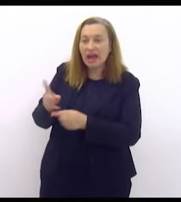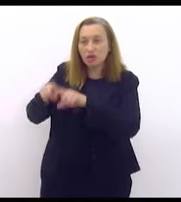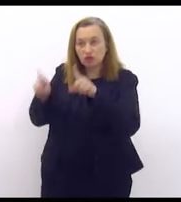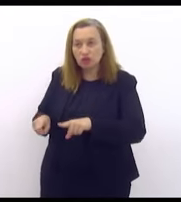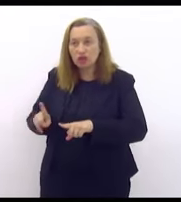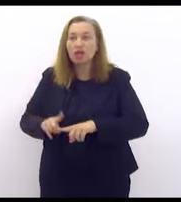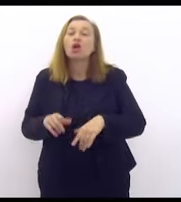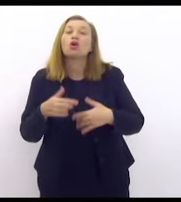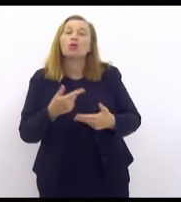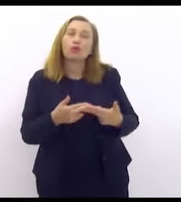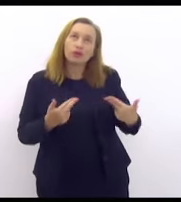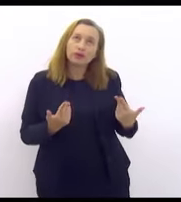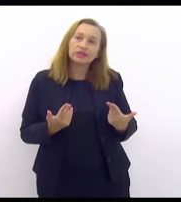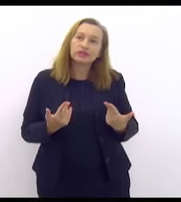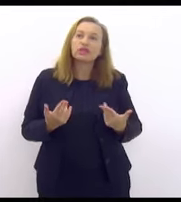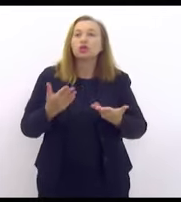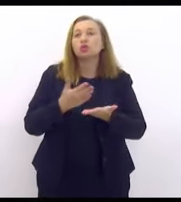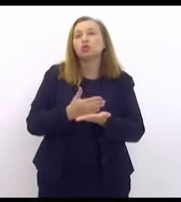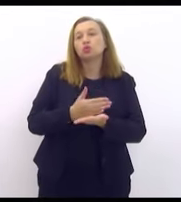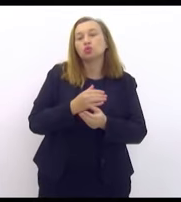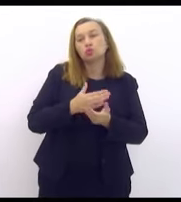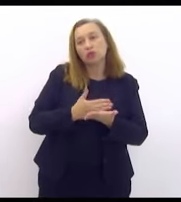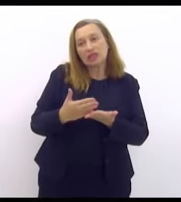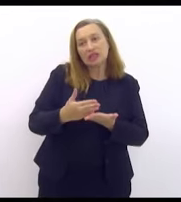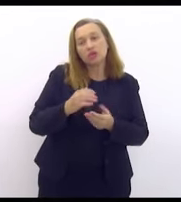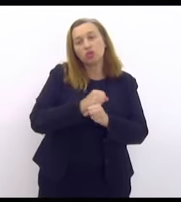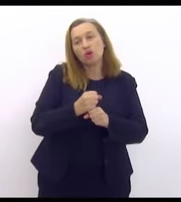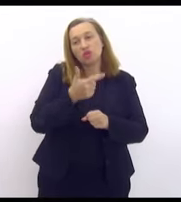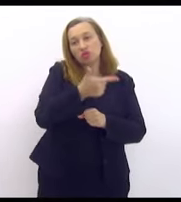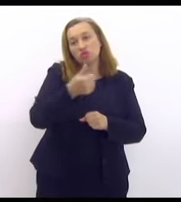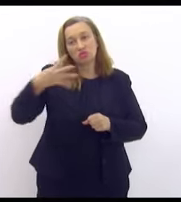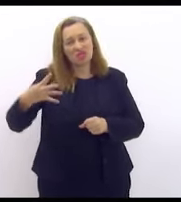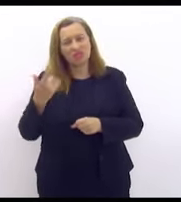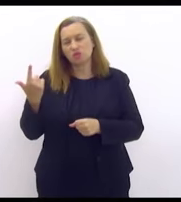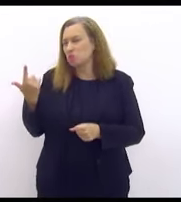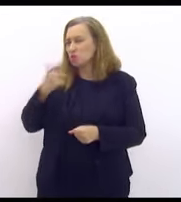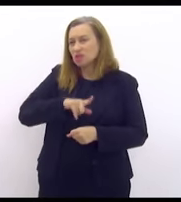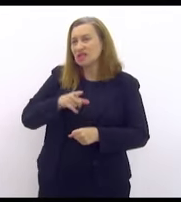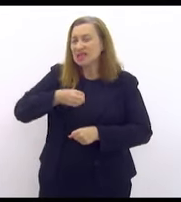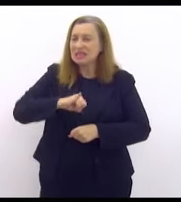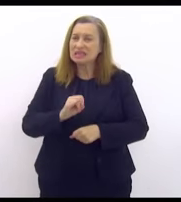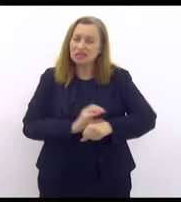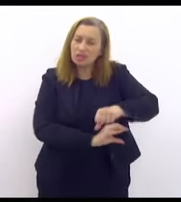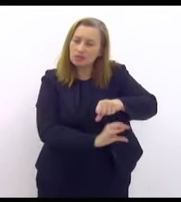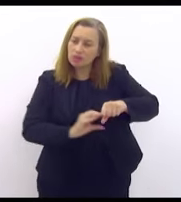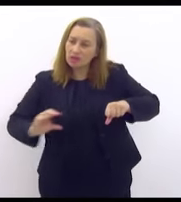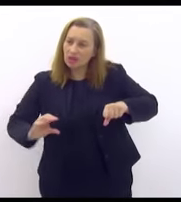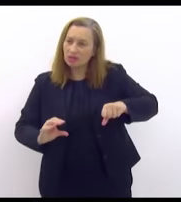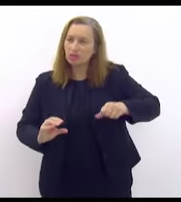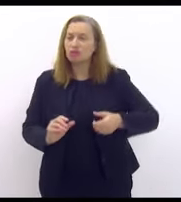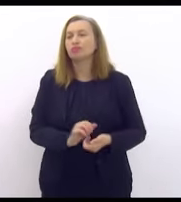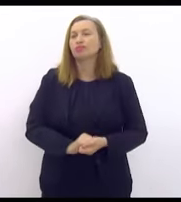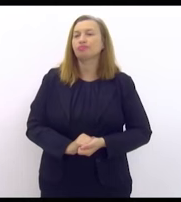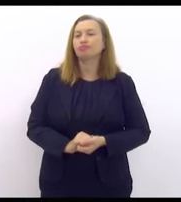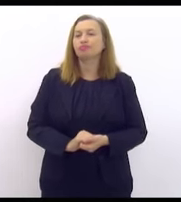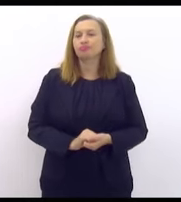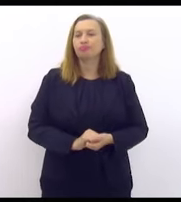funcionários, coisa que talvez no início de 2024 nós não teríamos condição se não tivesse mexido na questão dos fundos.